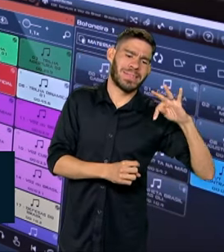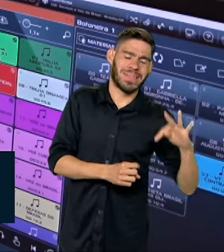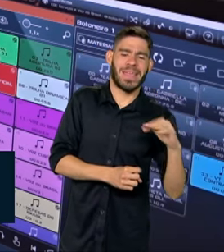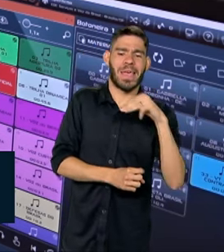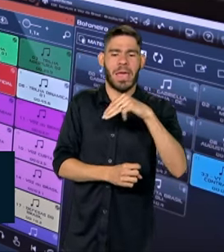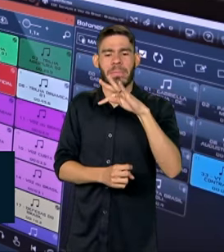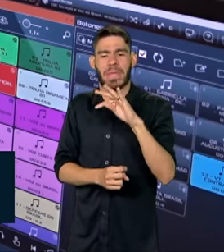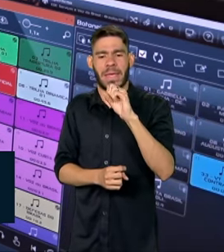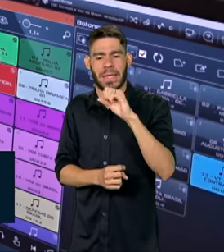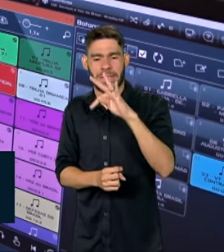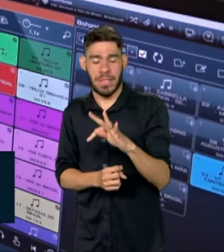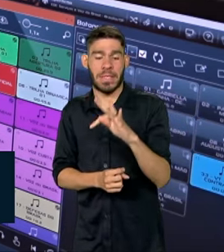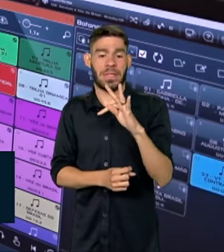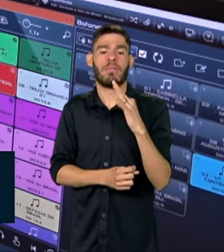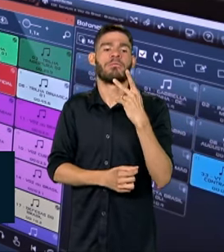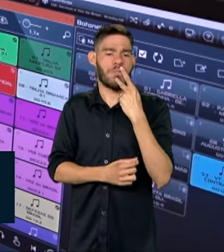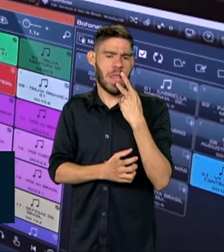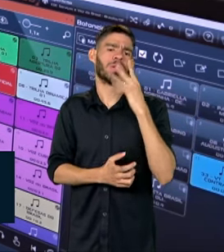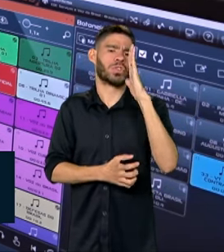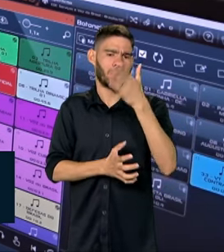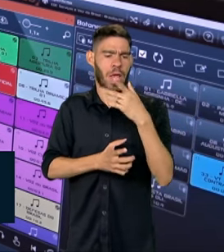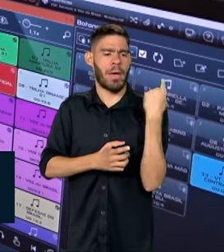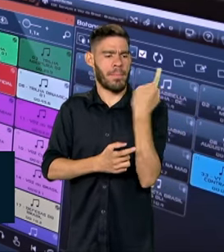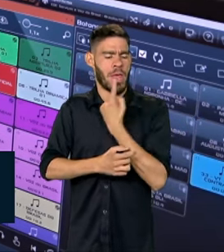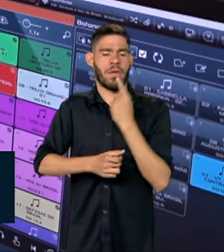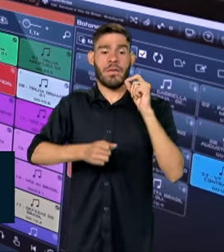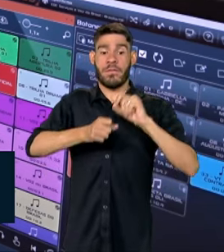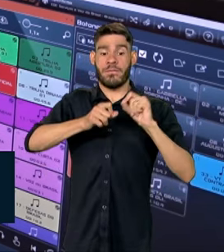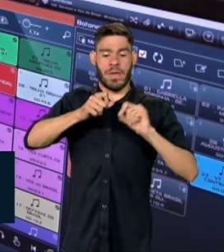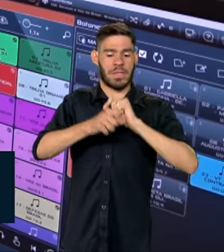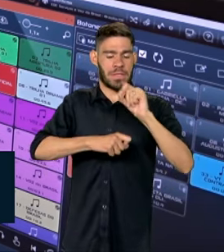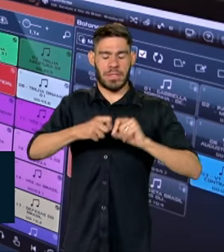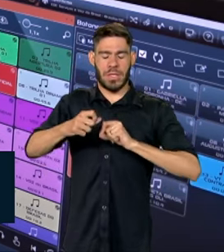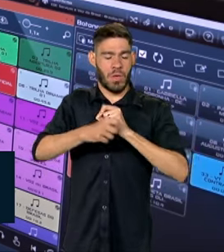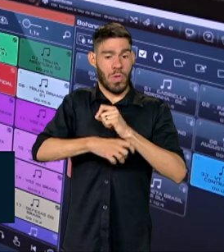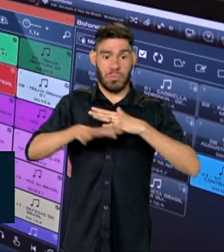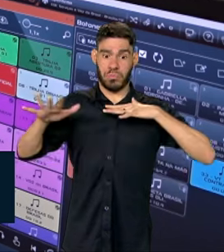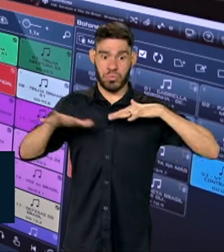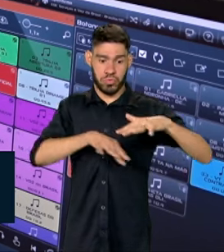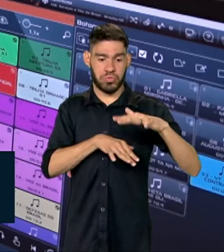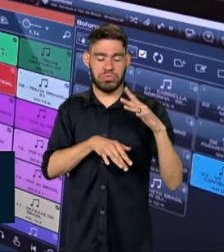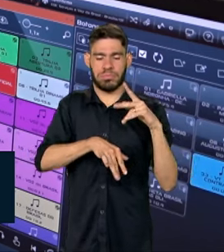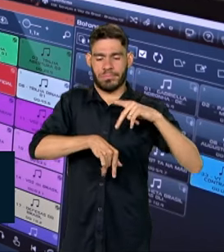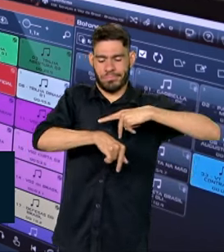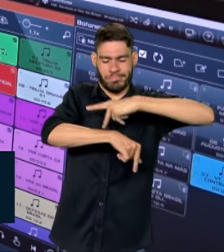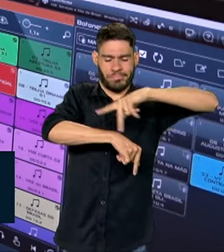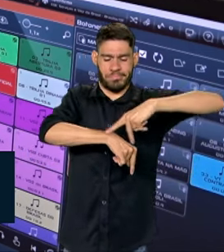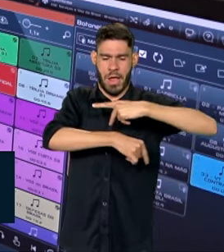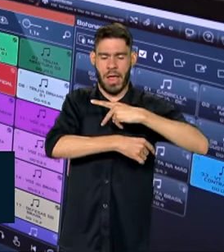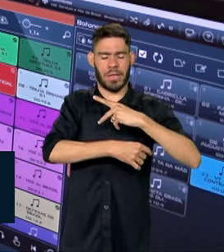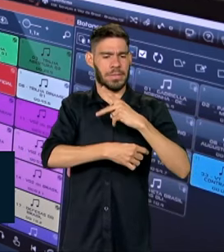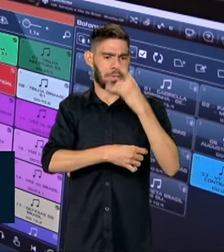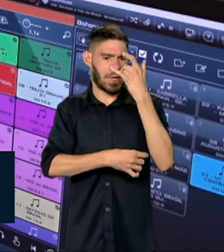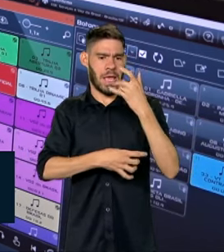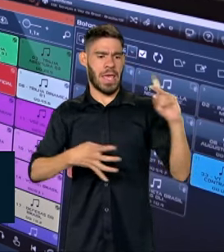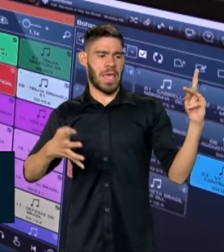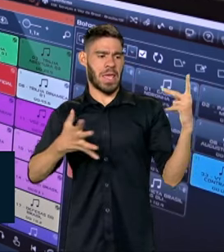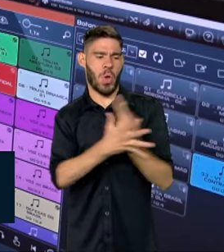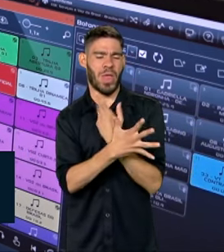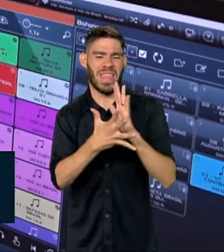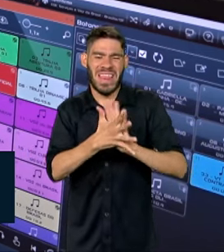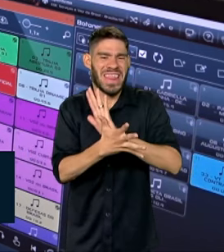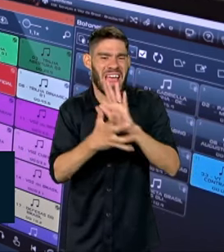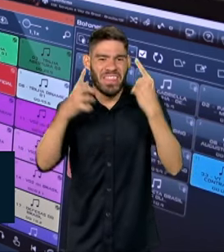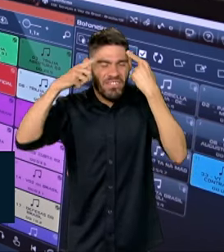MTST, para que nós possamos fazer um grande mutirão nesse país, para que não aconteça mais nenhum tipo